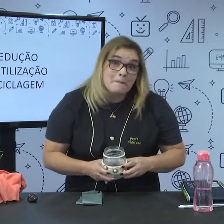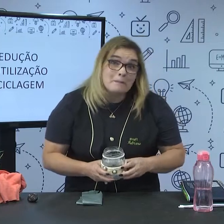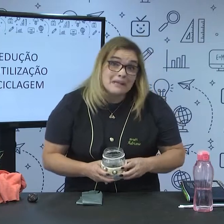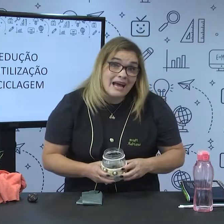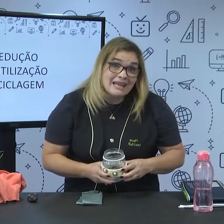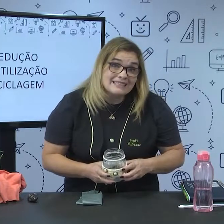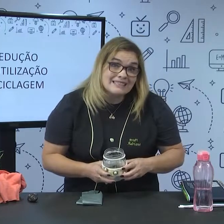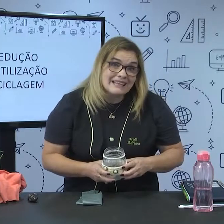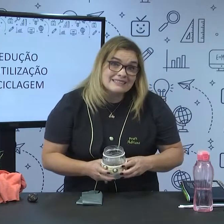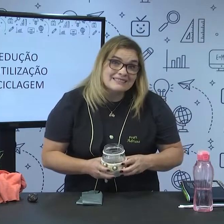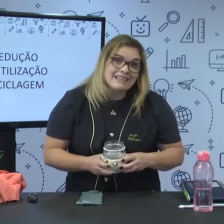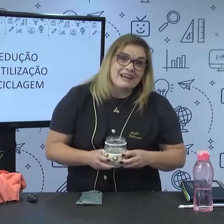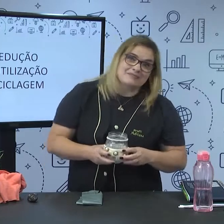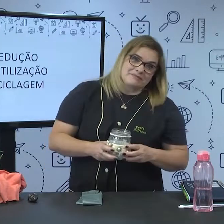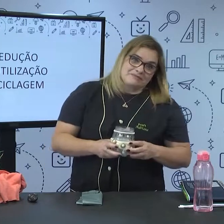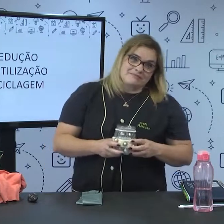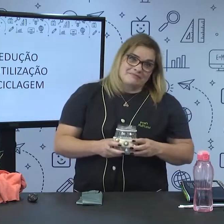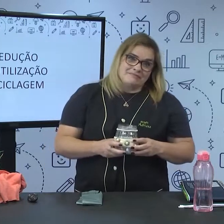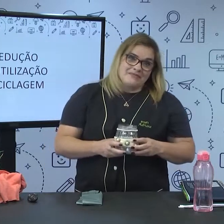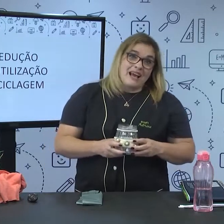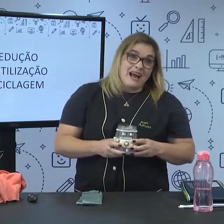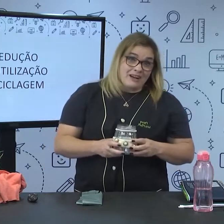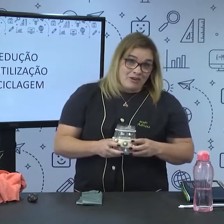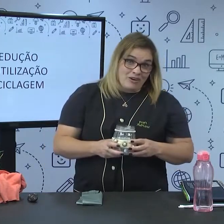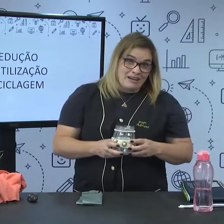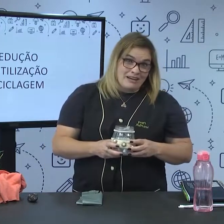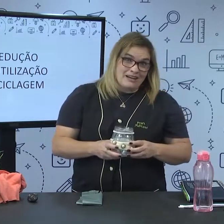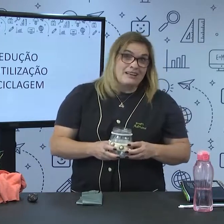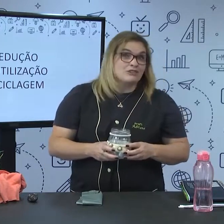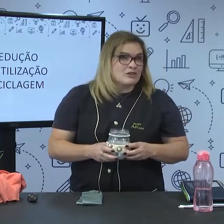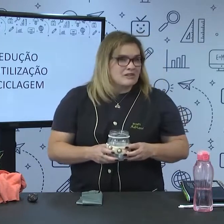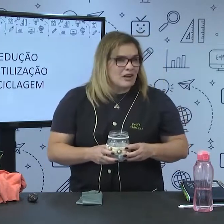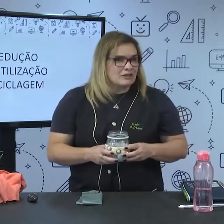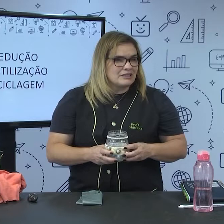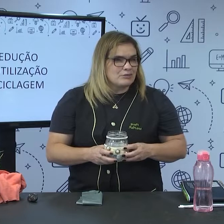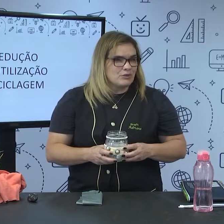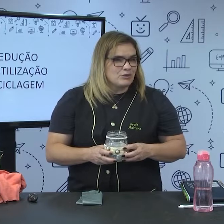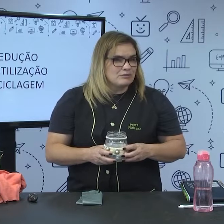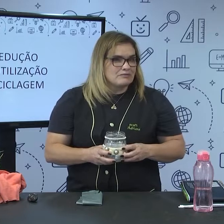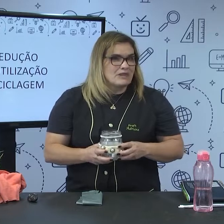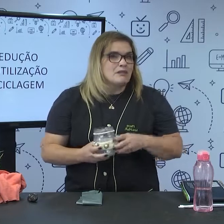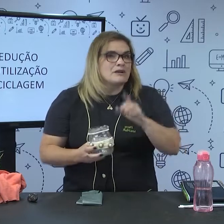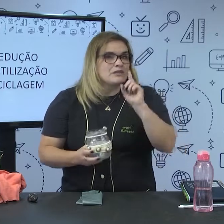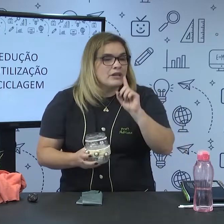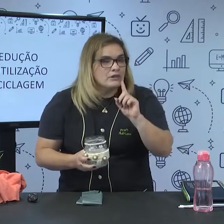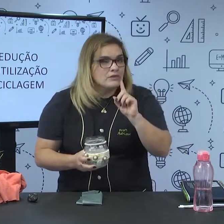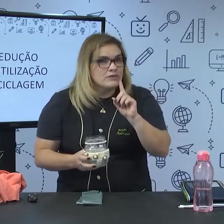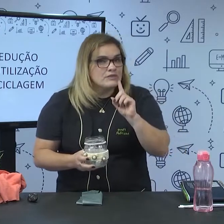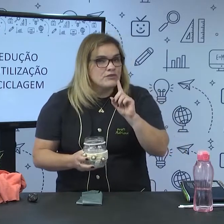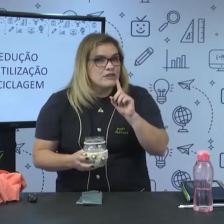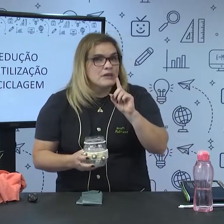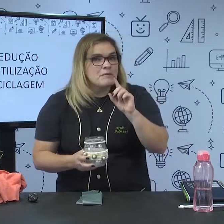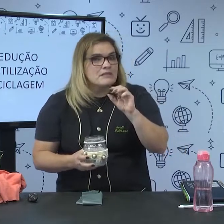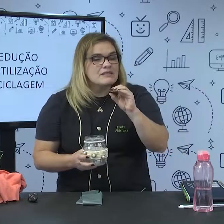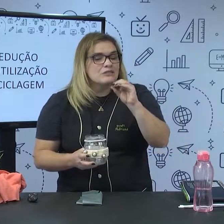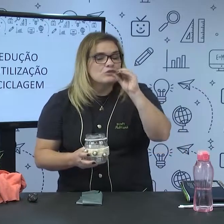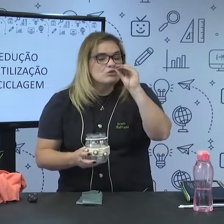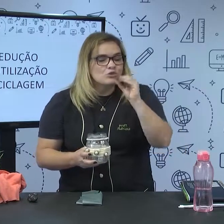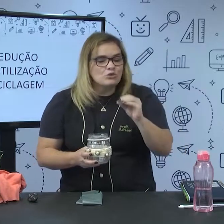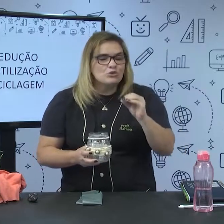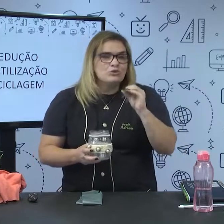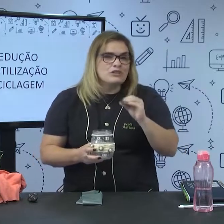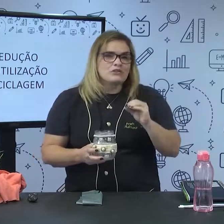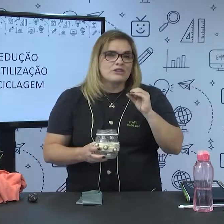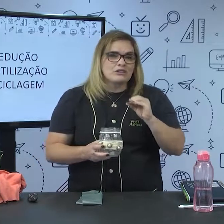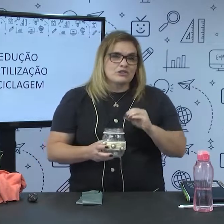nosso planeta. Agora, nossa aula terminou. Mas eu quero que vocês fiquem pensando